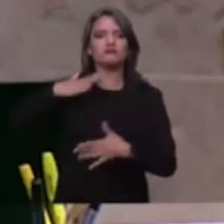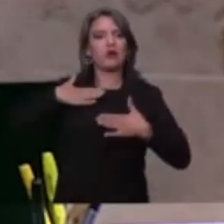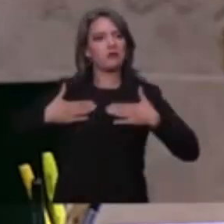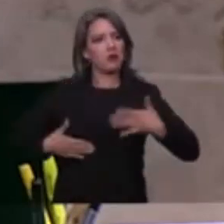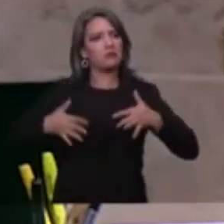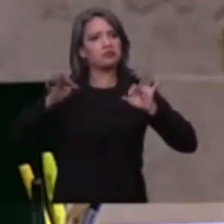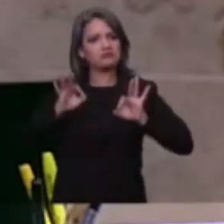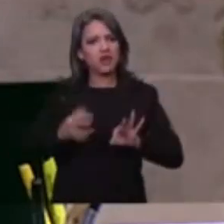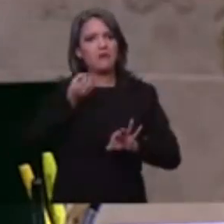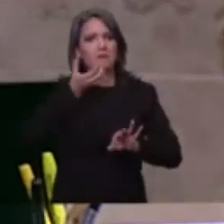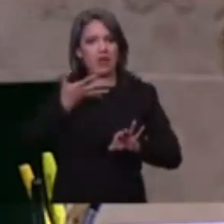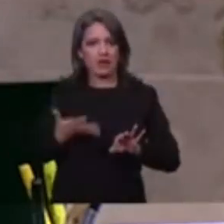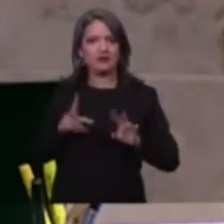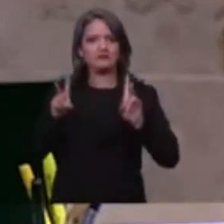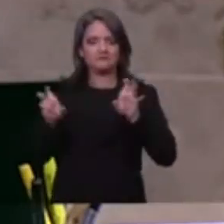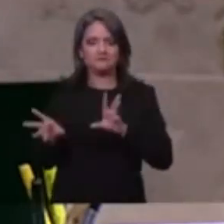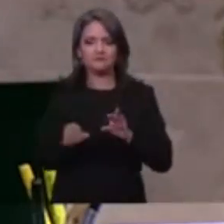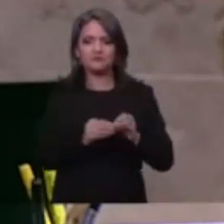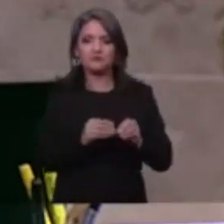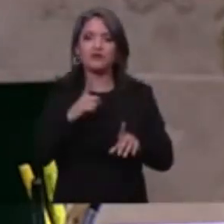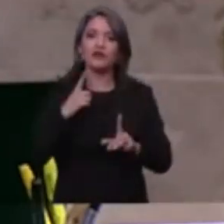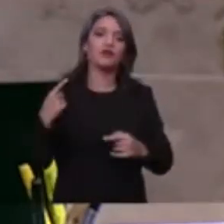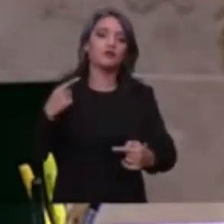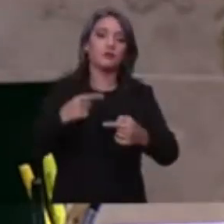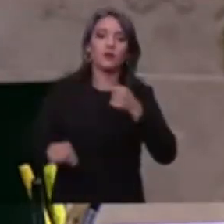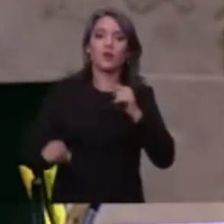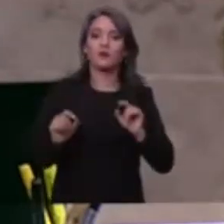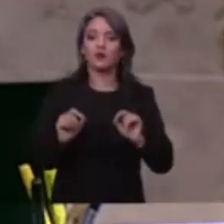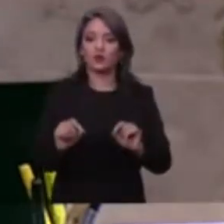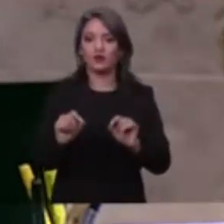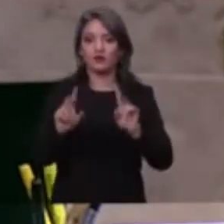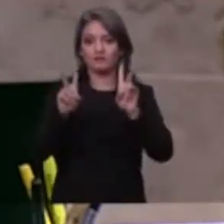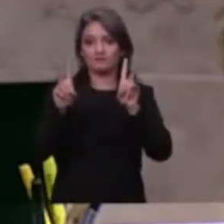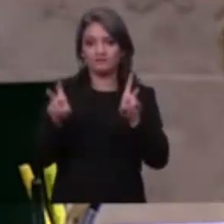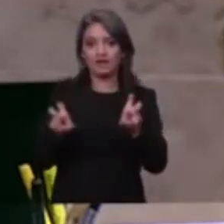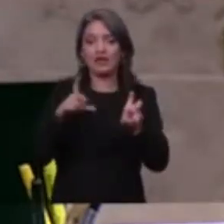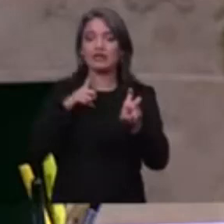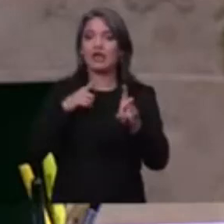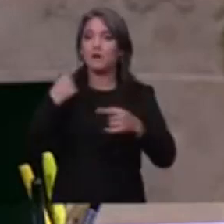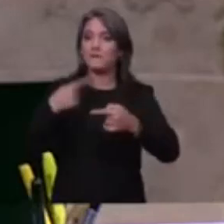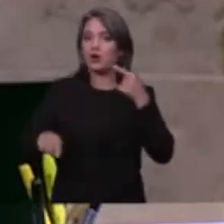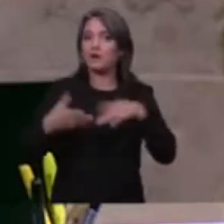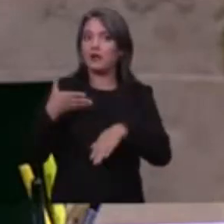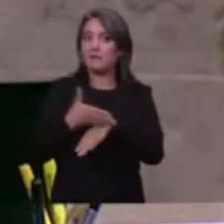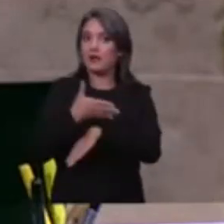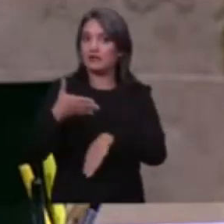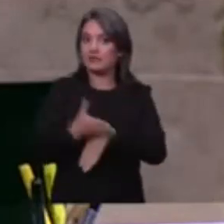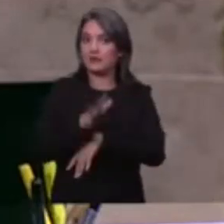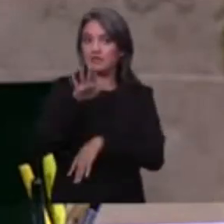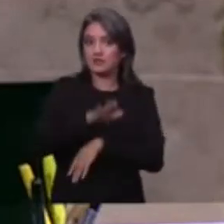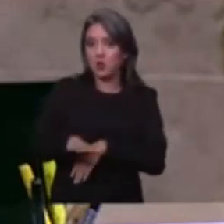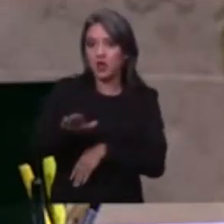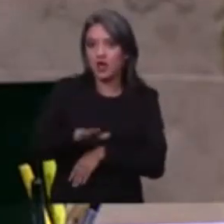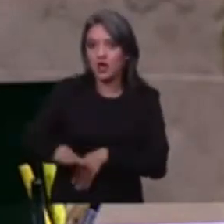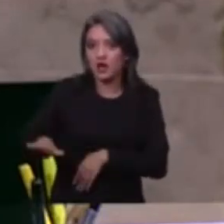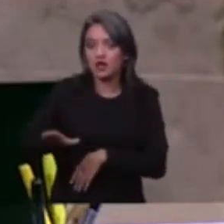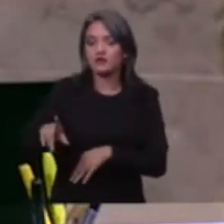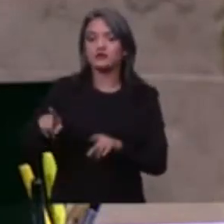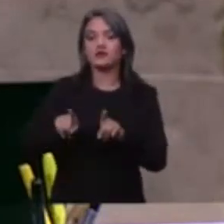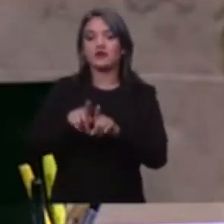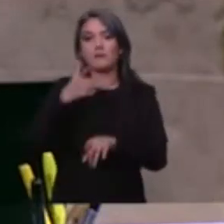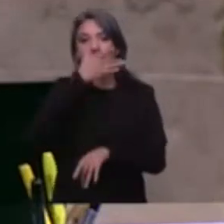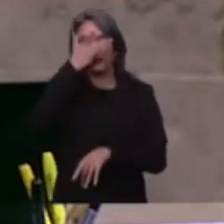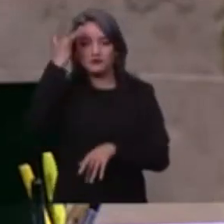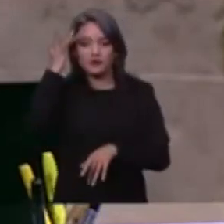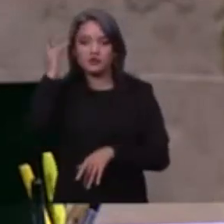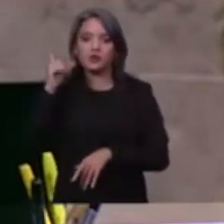física, fecha aspas, vedando-se a, aspas, participação de crianças e daqueles que